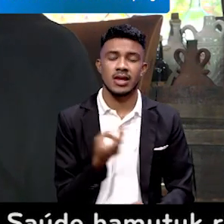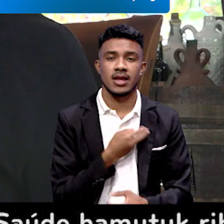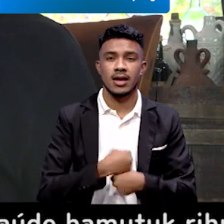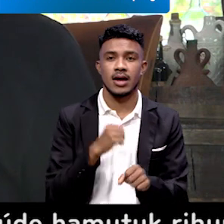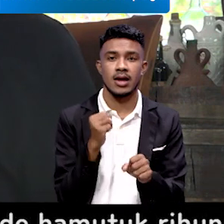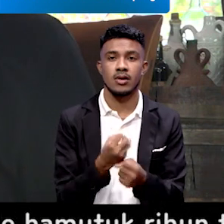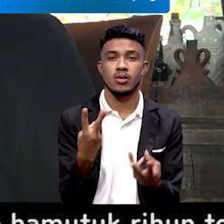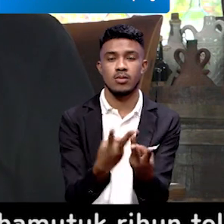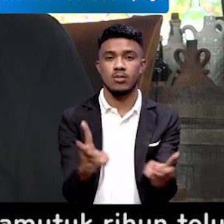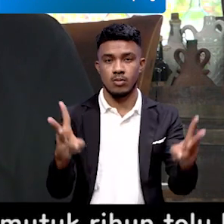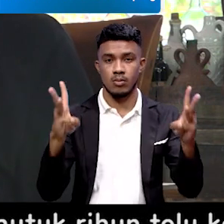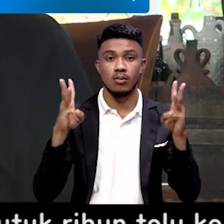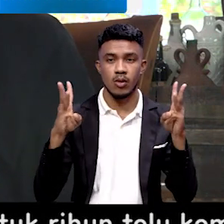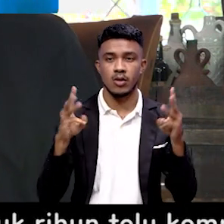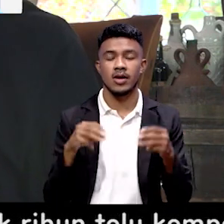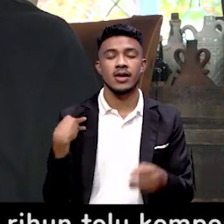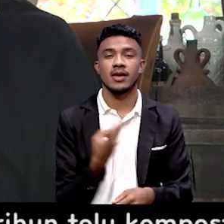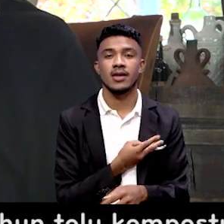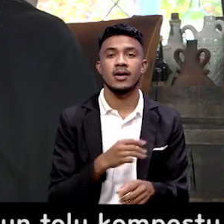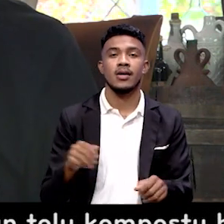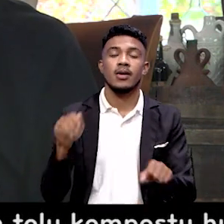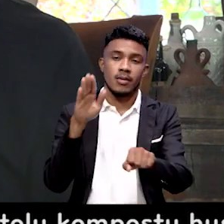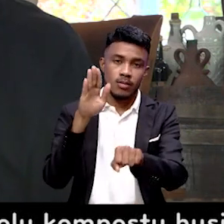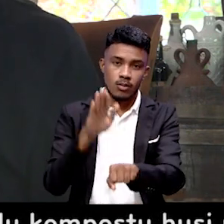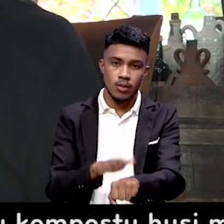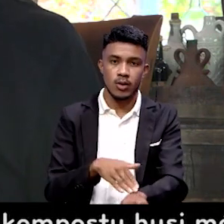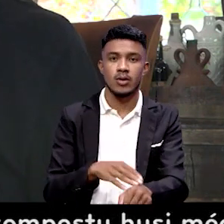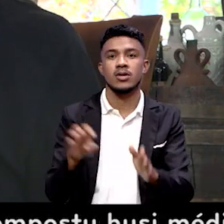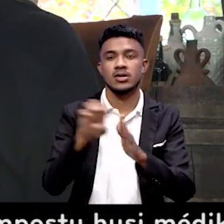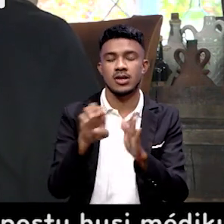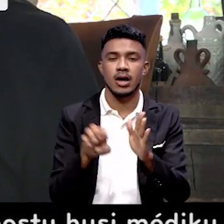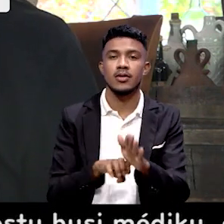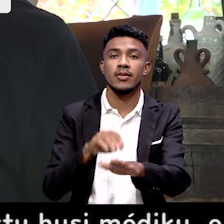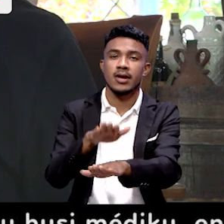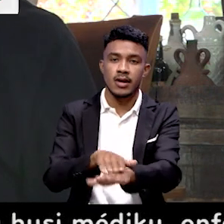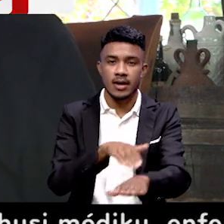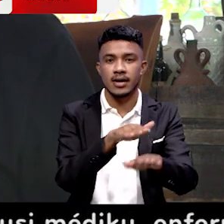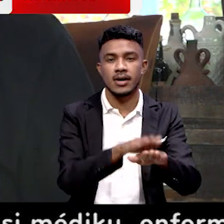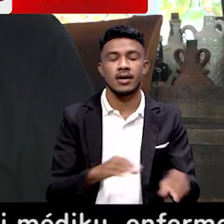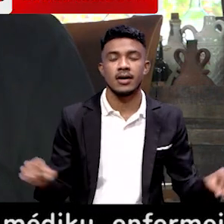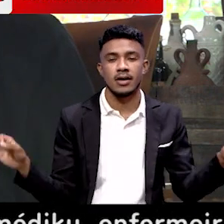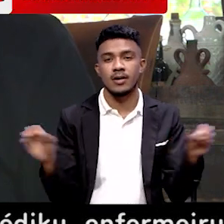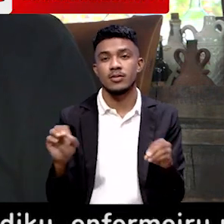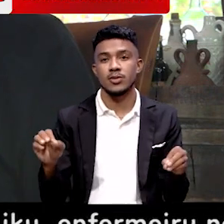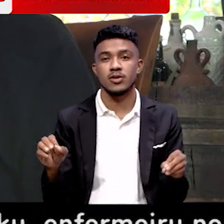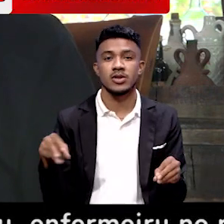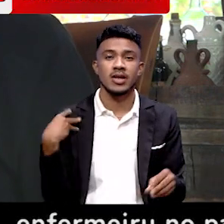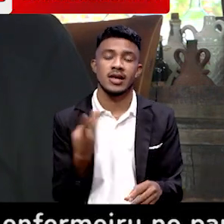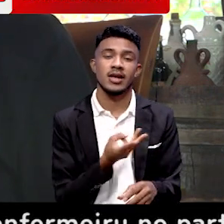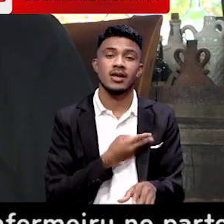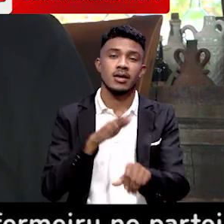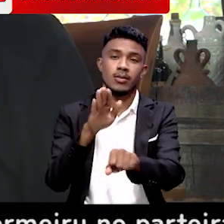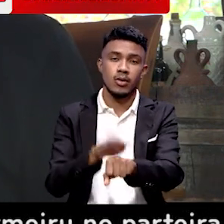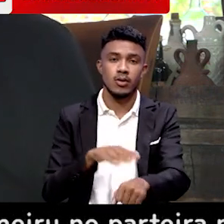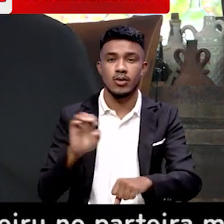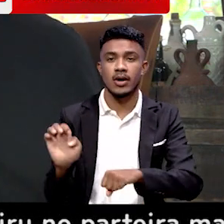Era uma direita pelo Estado. Nenei. Lá íamos botar direita pelo a